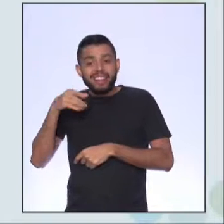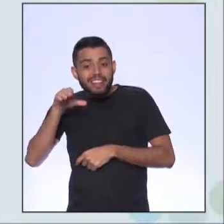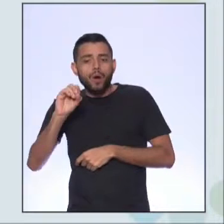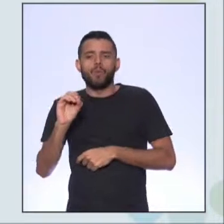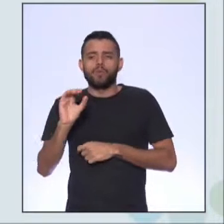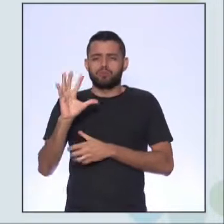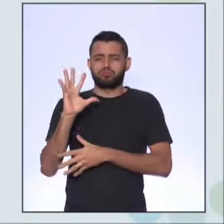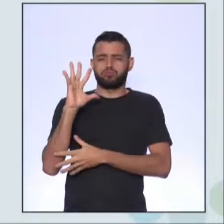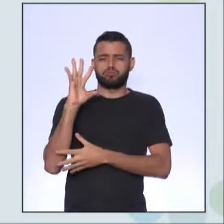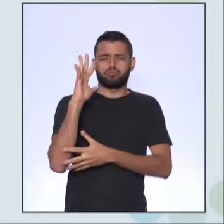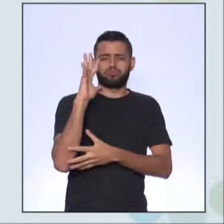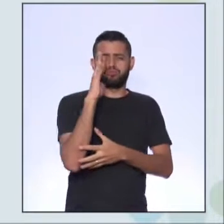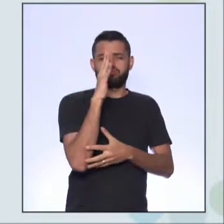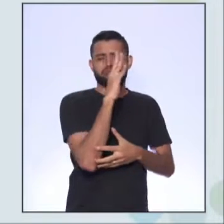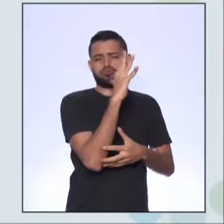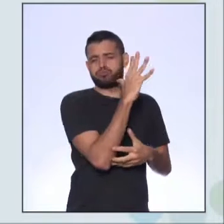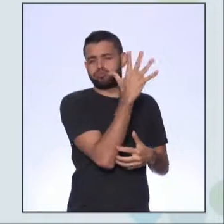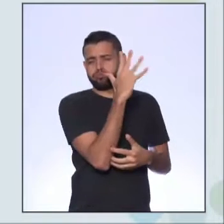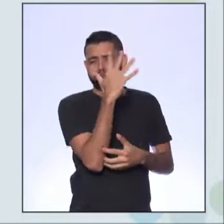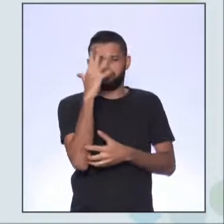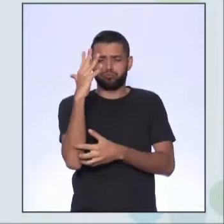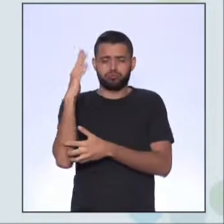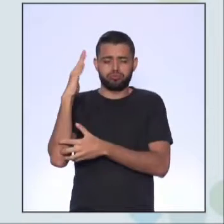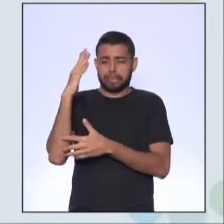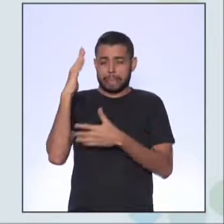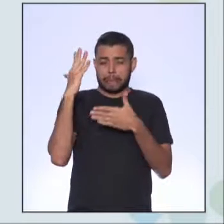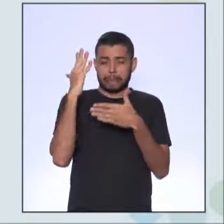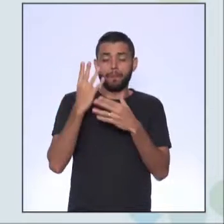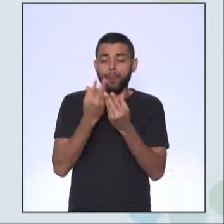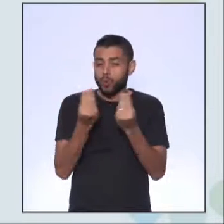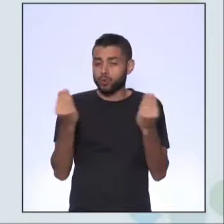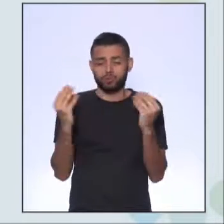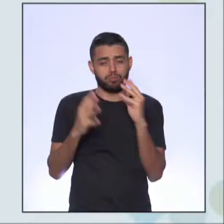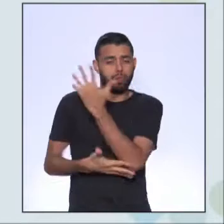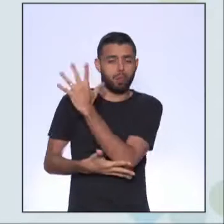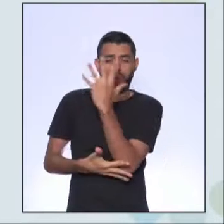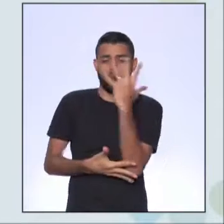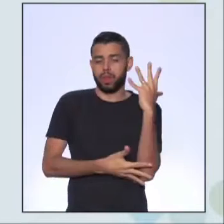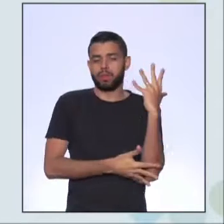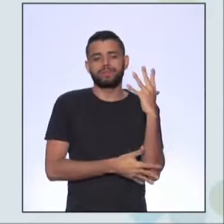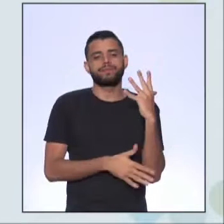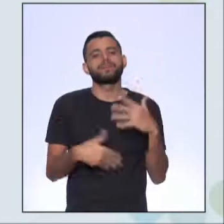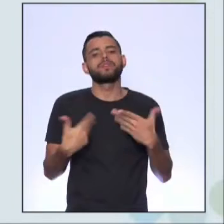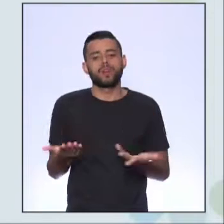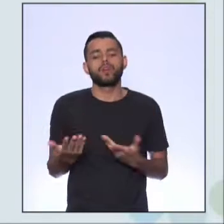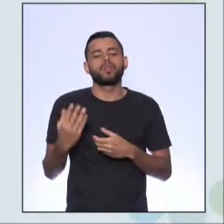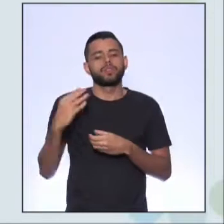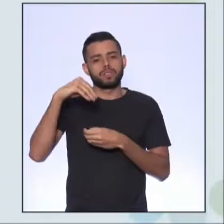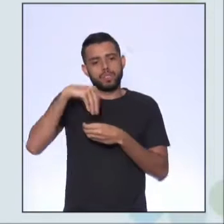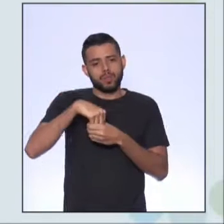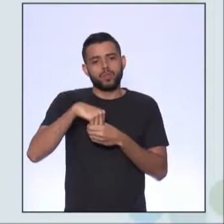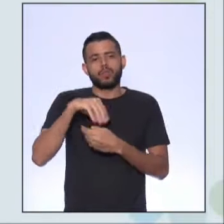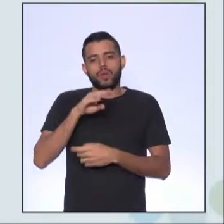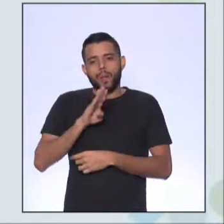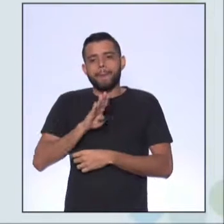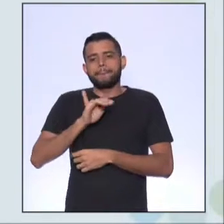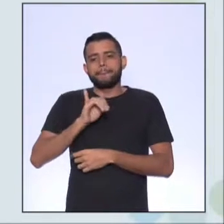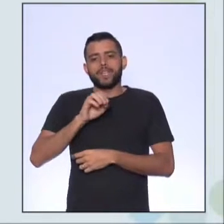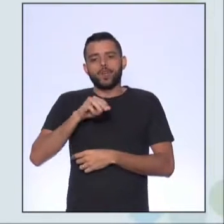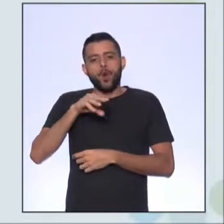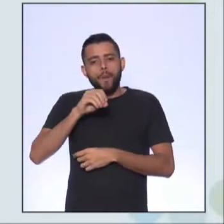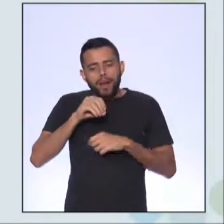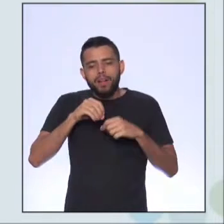fechada ainda, de mata um pouquinho mais fechada, ok? Então, dentro de um ecossistema, dentro de um bioma, desculpa, eu tenho